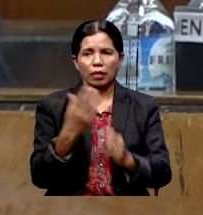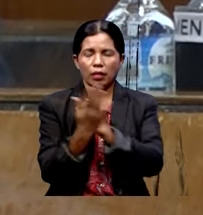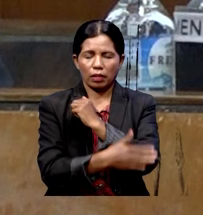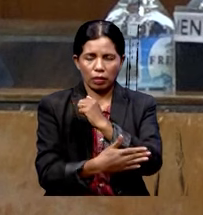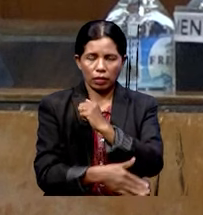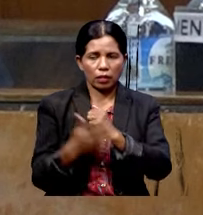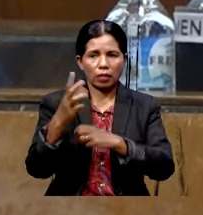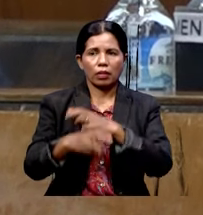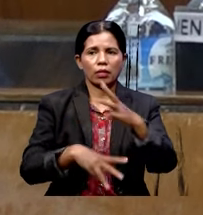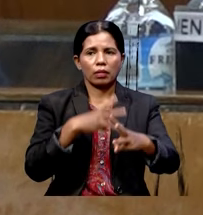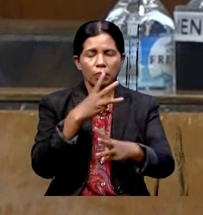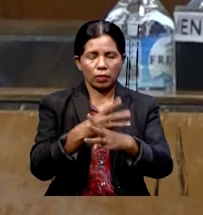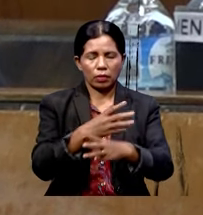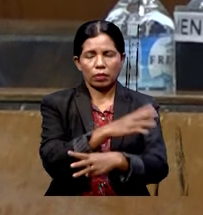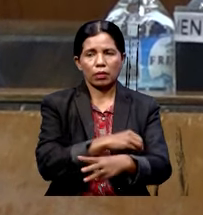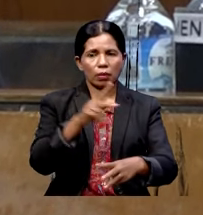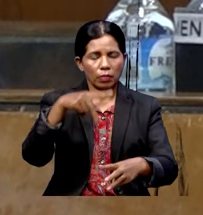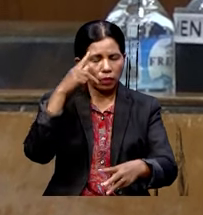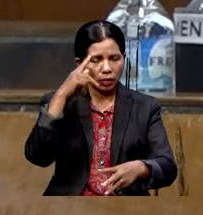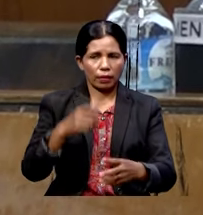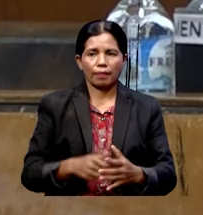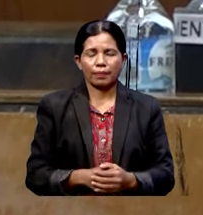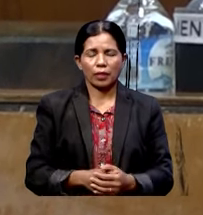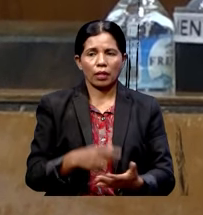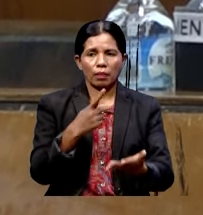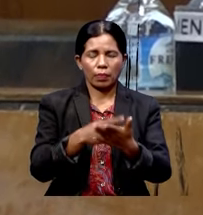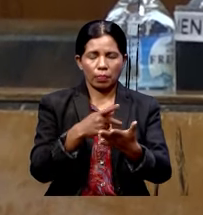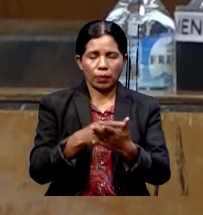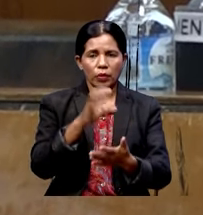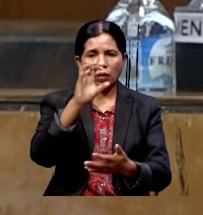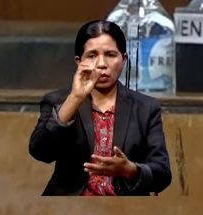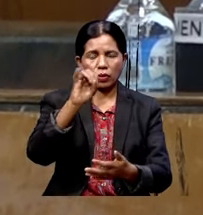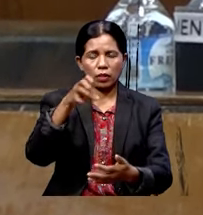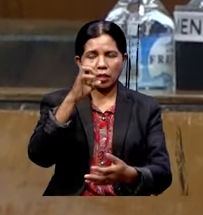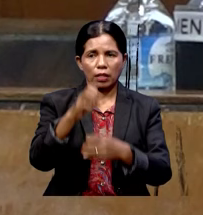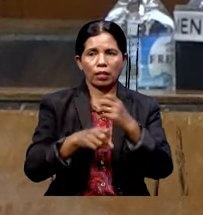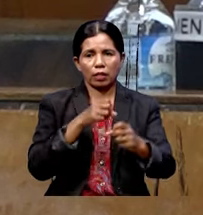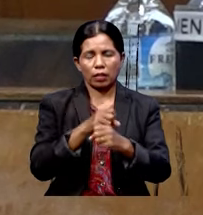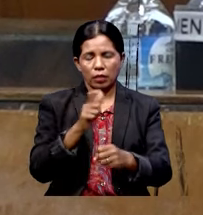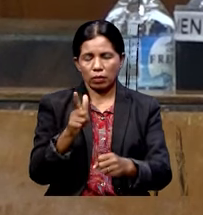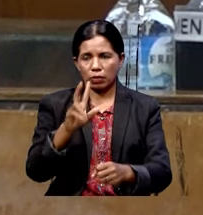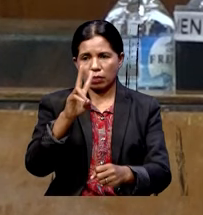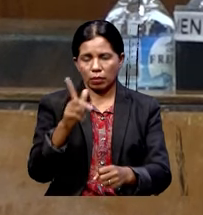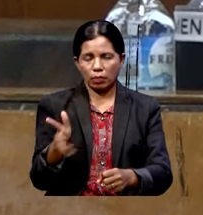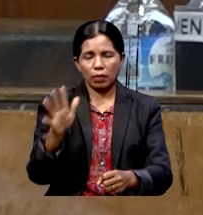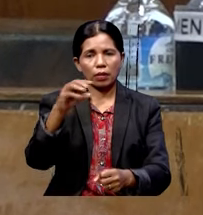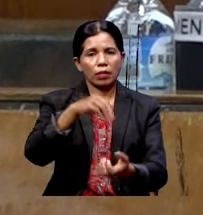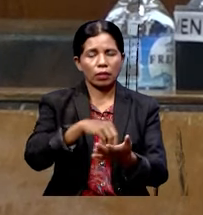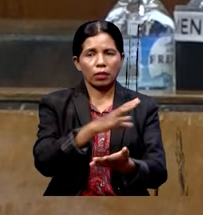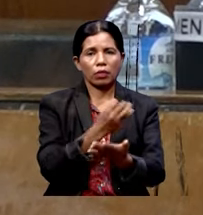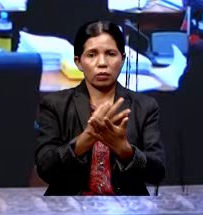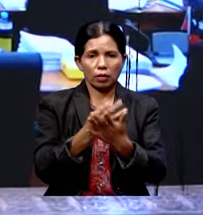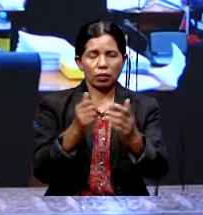a mundo diplomacia na política externa. E a proposta de orçamento do Estado tem a Rihonrua Rondres Lima, Menec prevê o montante toque